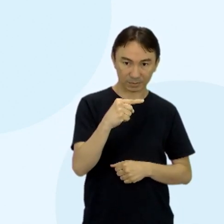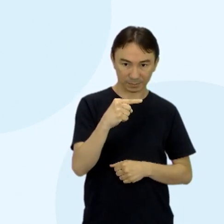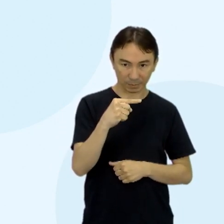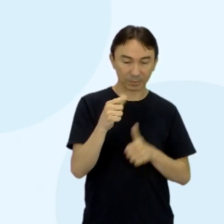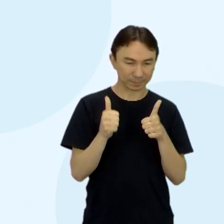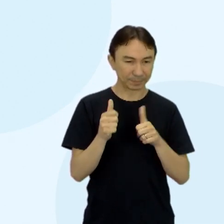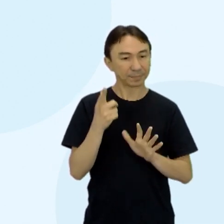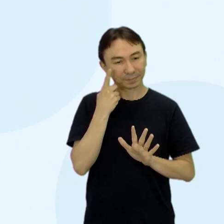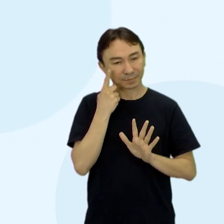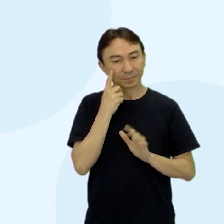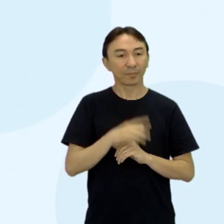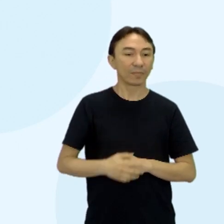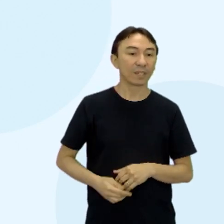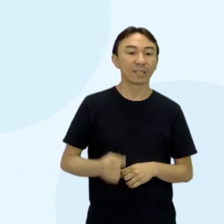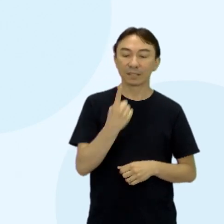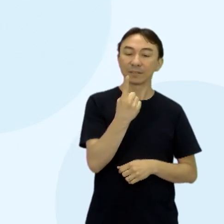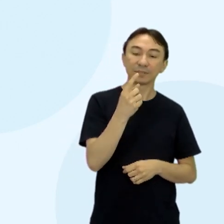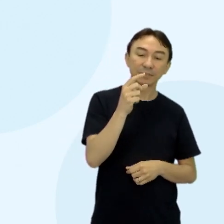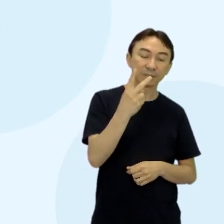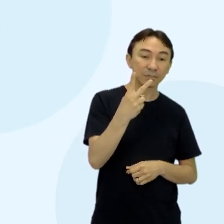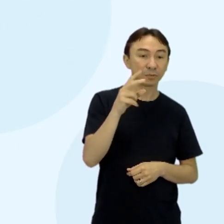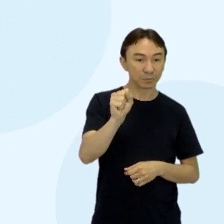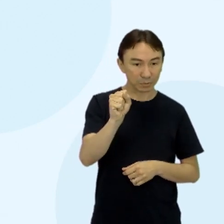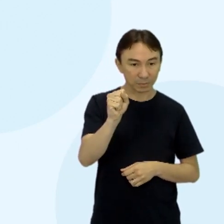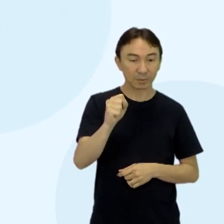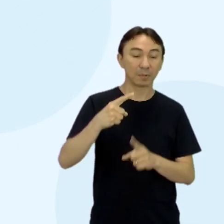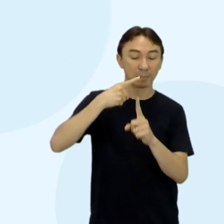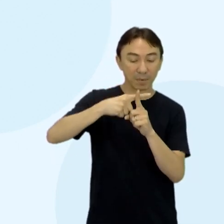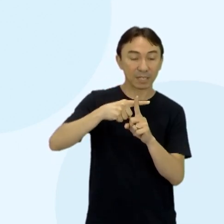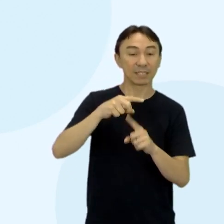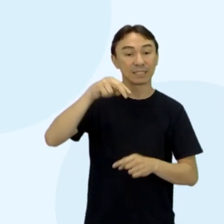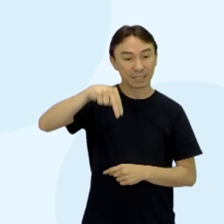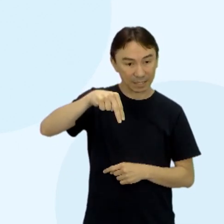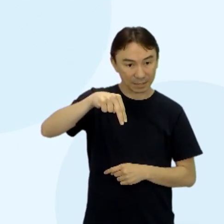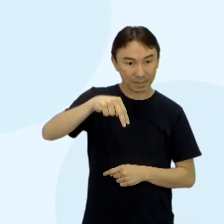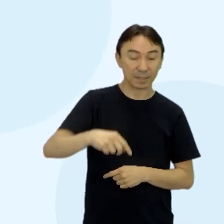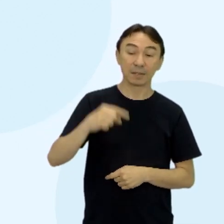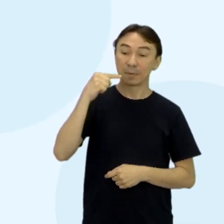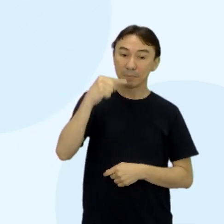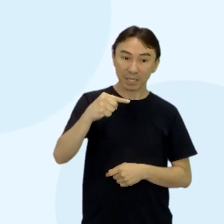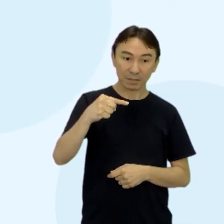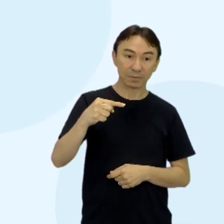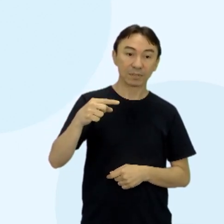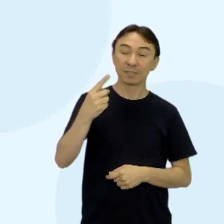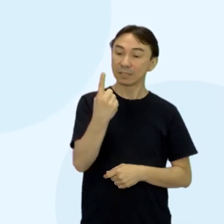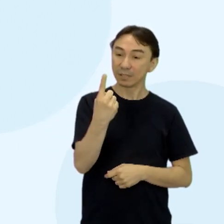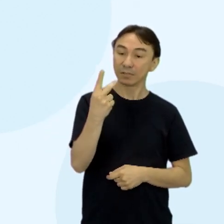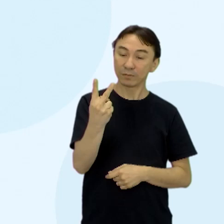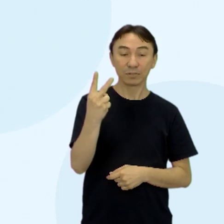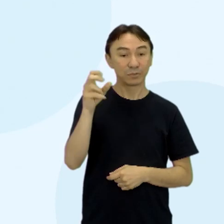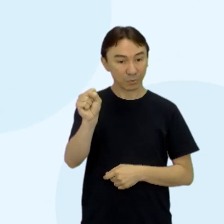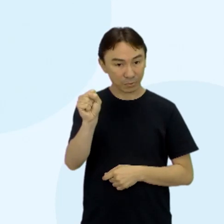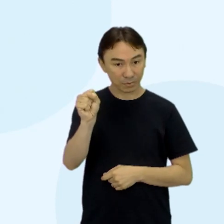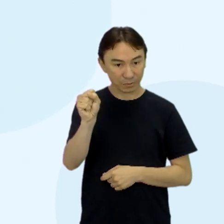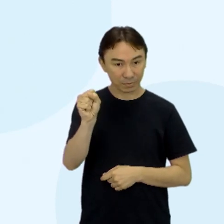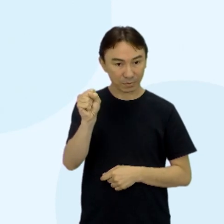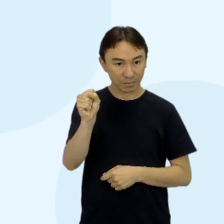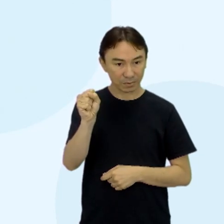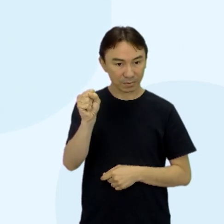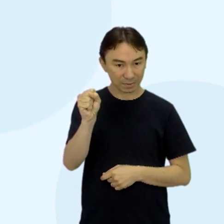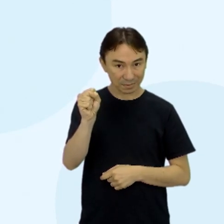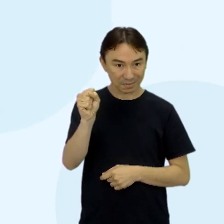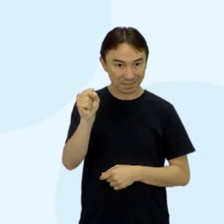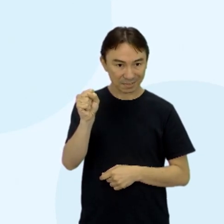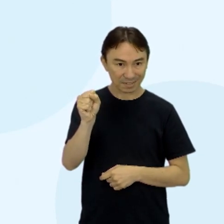tá? Então ficou assim, ó, 128 mais N... menos 128, e eu fiz isso justamente para aniquilar, vamos dizer assim,